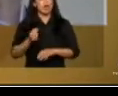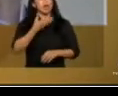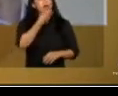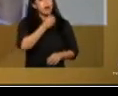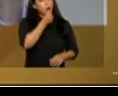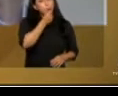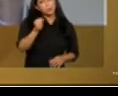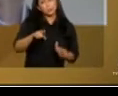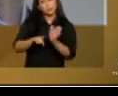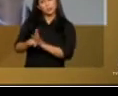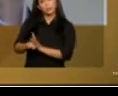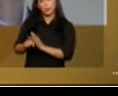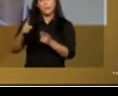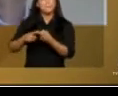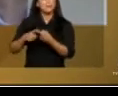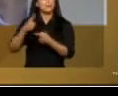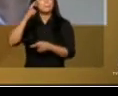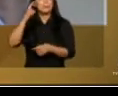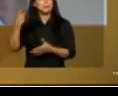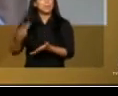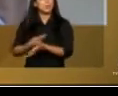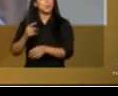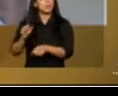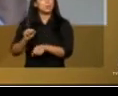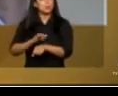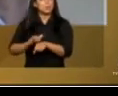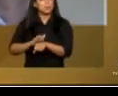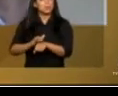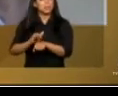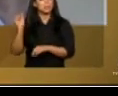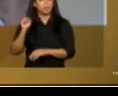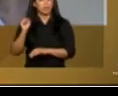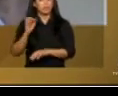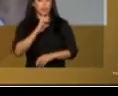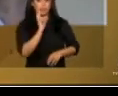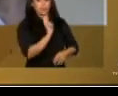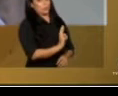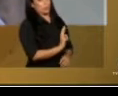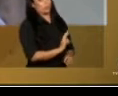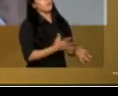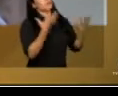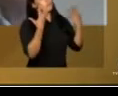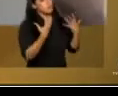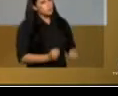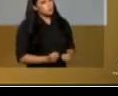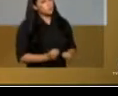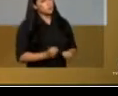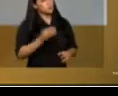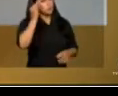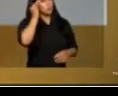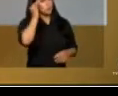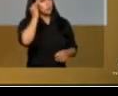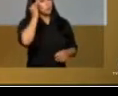que considera um erro estratégico grave? Diz o engenheiro: vamos admitir que o mercado brasileiro